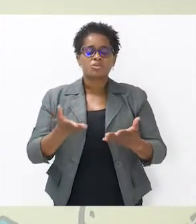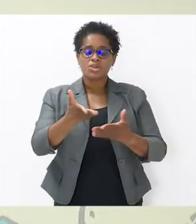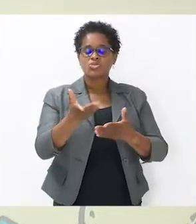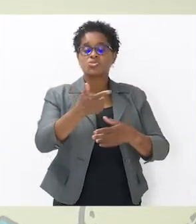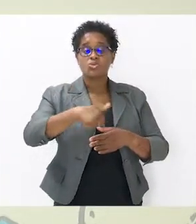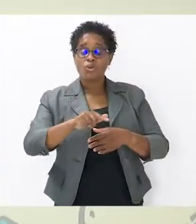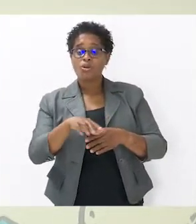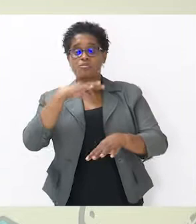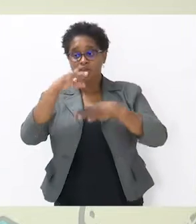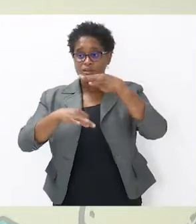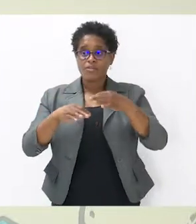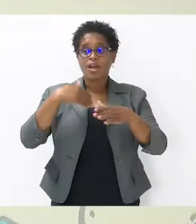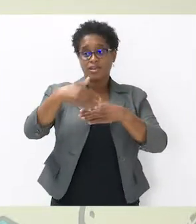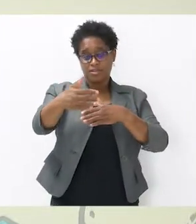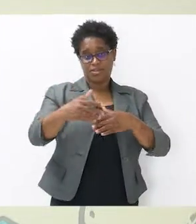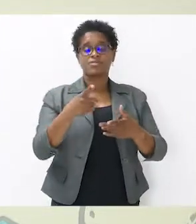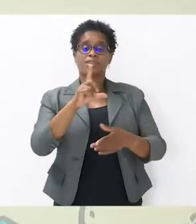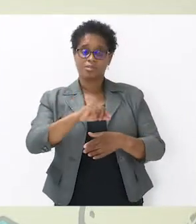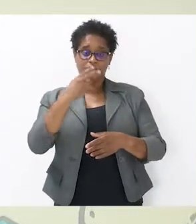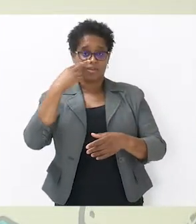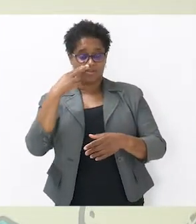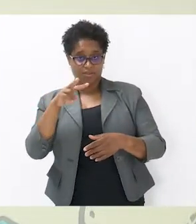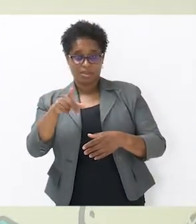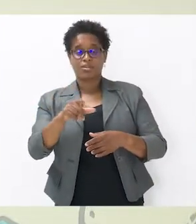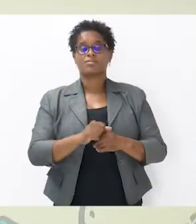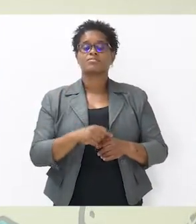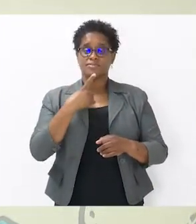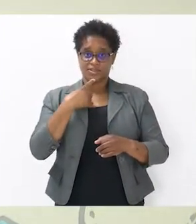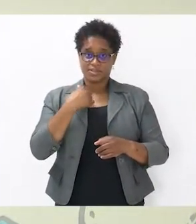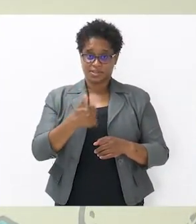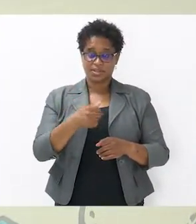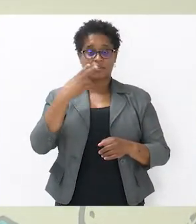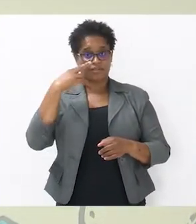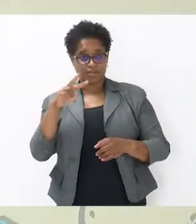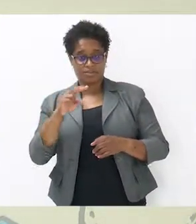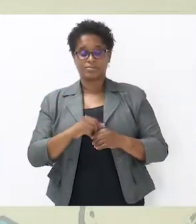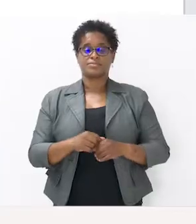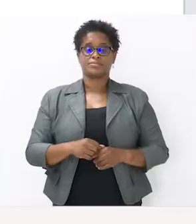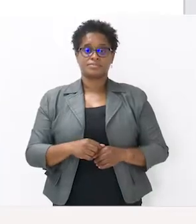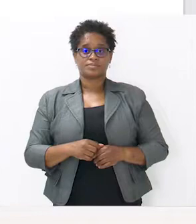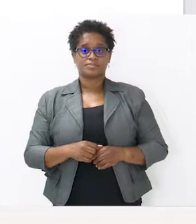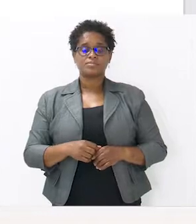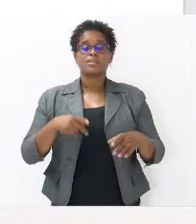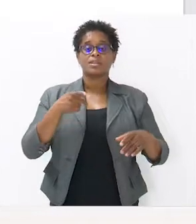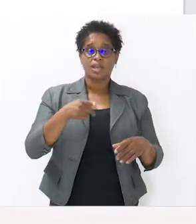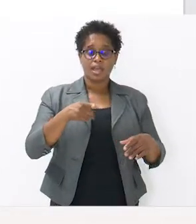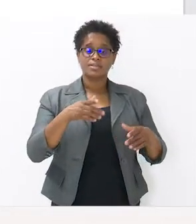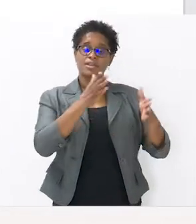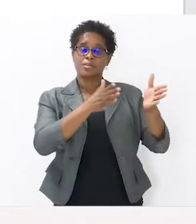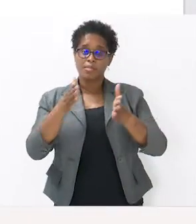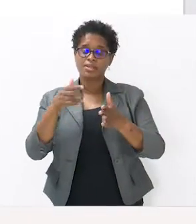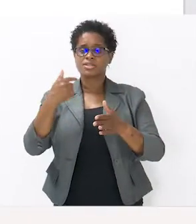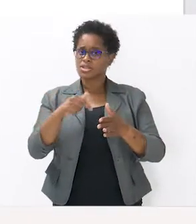isso nós vamos falar mais adiante. Também verificaram, certo? Verificaram que essas